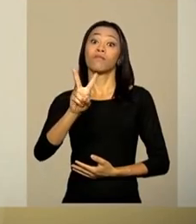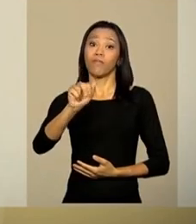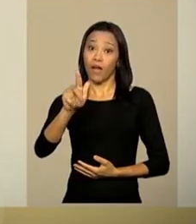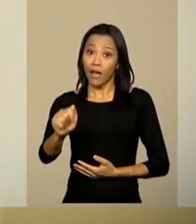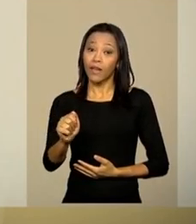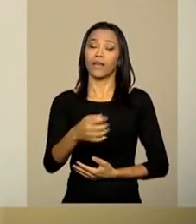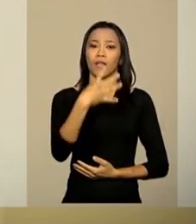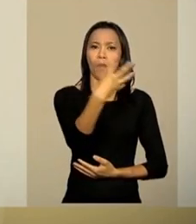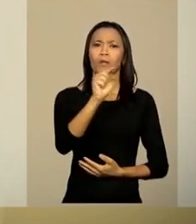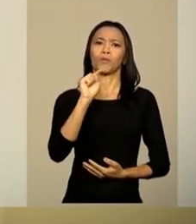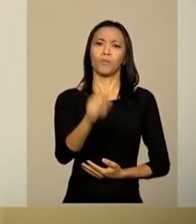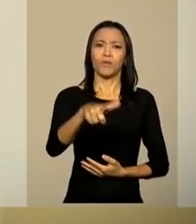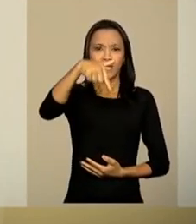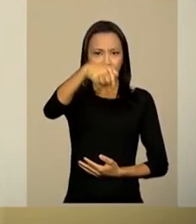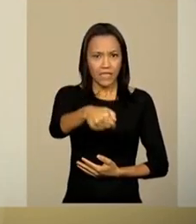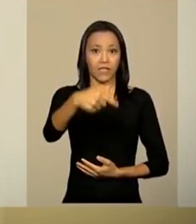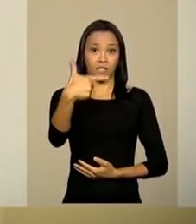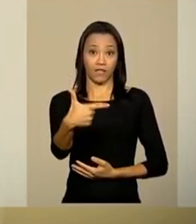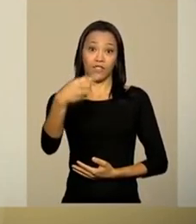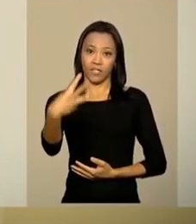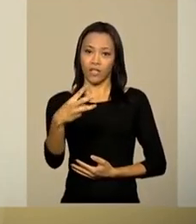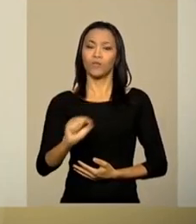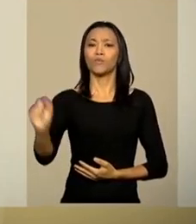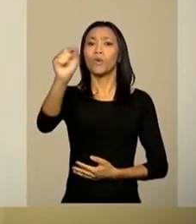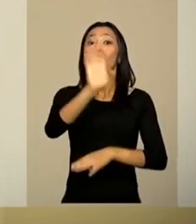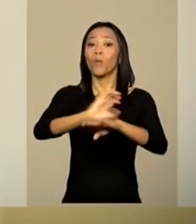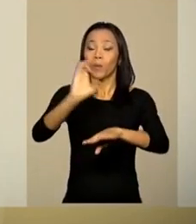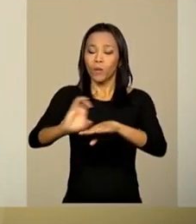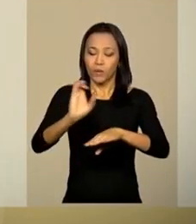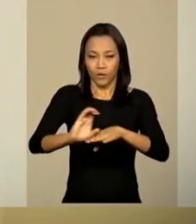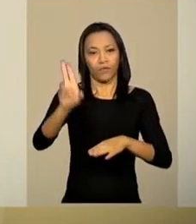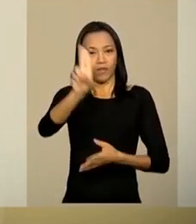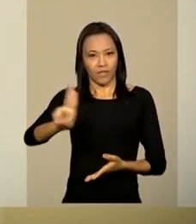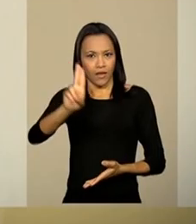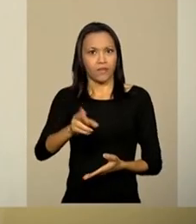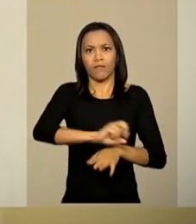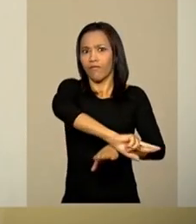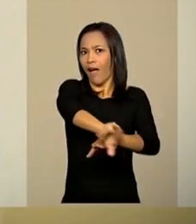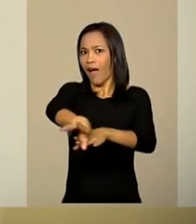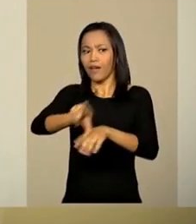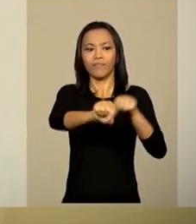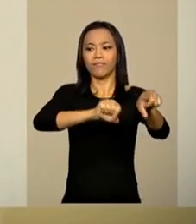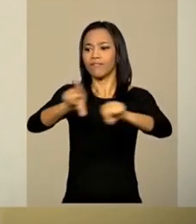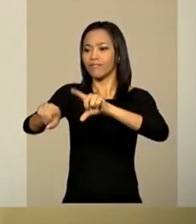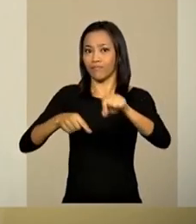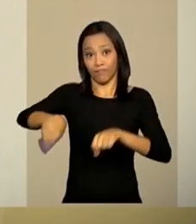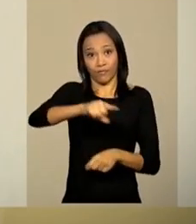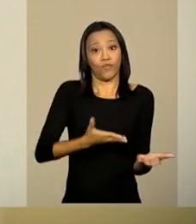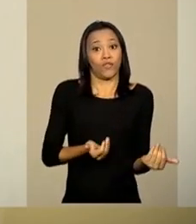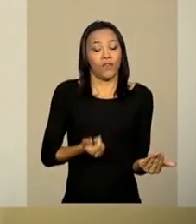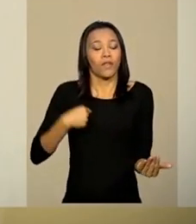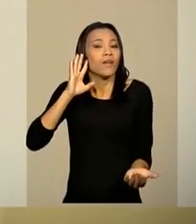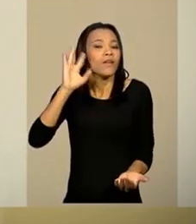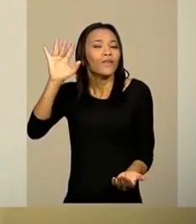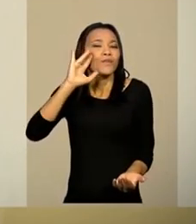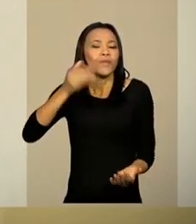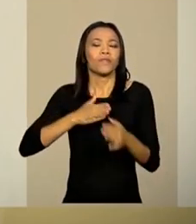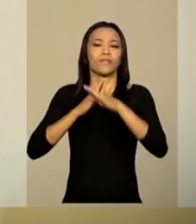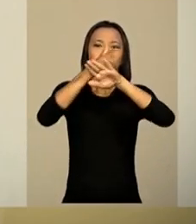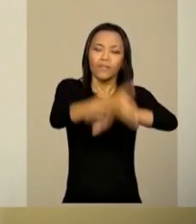em 4723 cursos de graduação. São muitas opções para os jovens que tem o sonho de